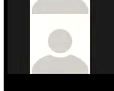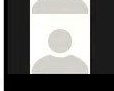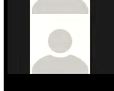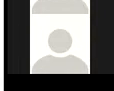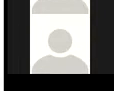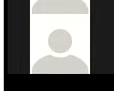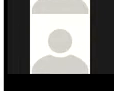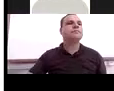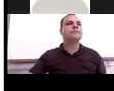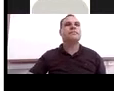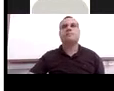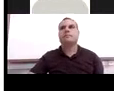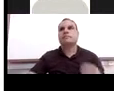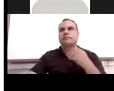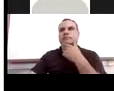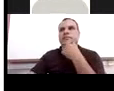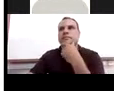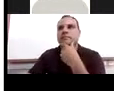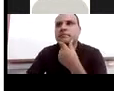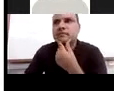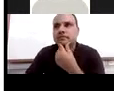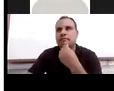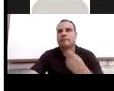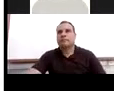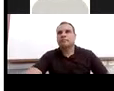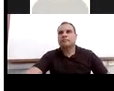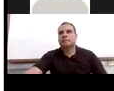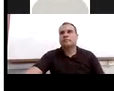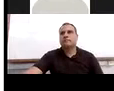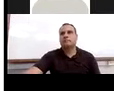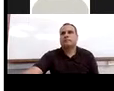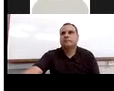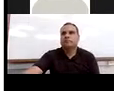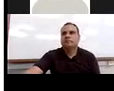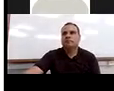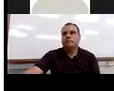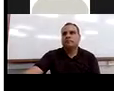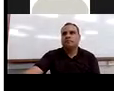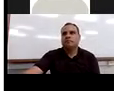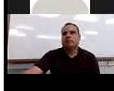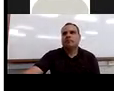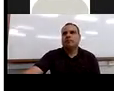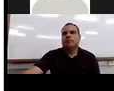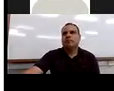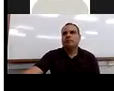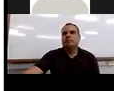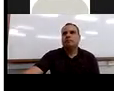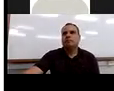depois se tiver algumas perguntas, né, para você, né, responder. Ah, não, eu vou assistir de todo mundo.